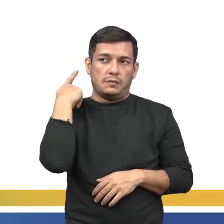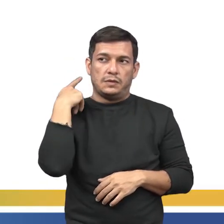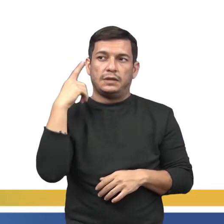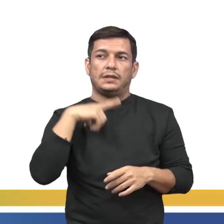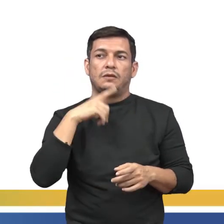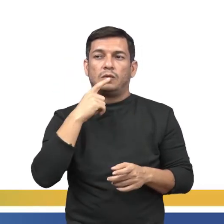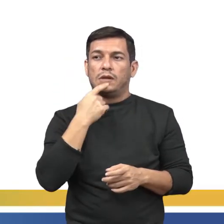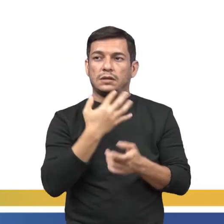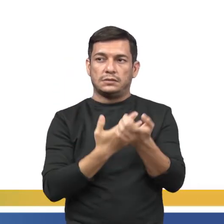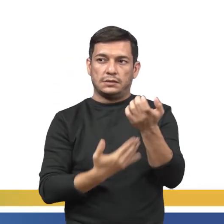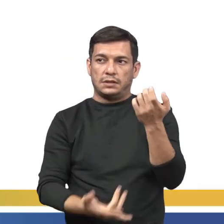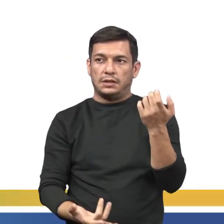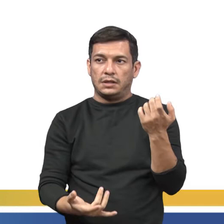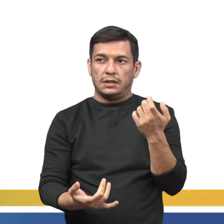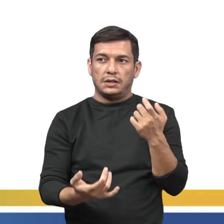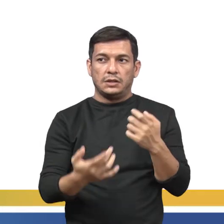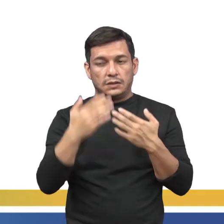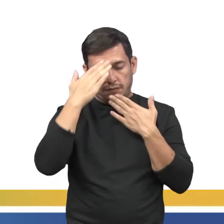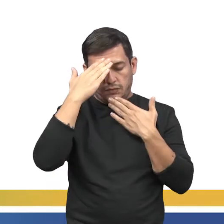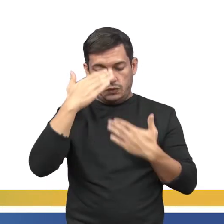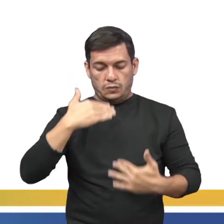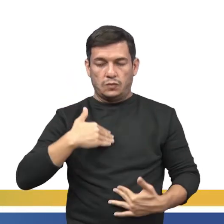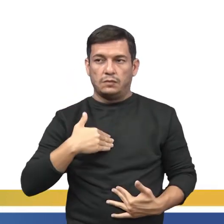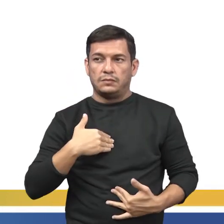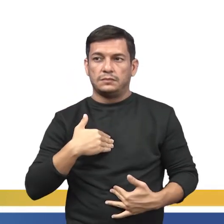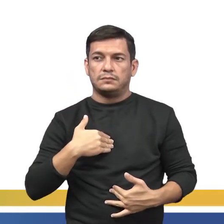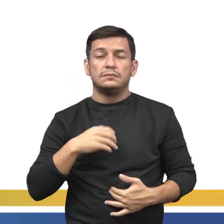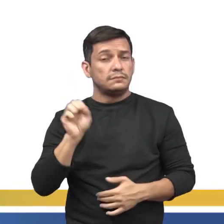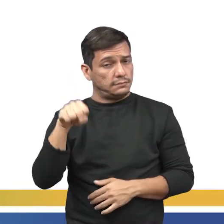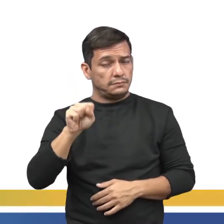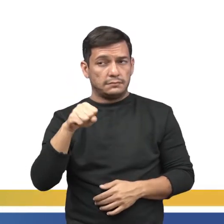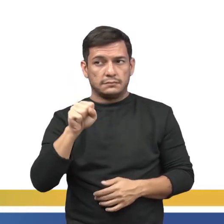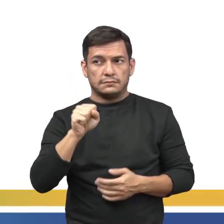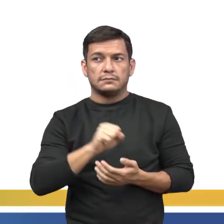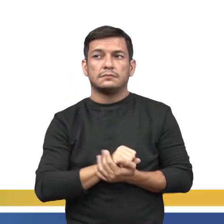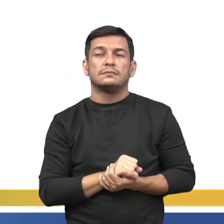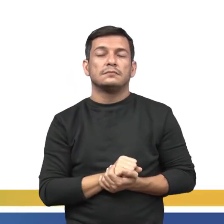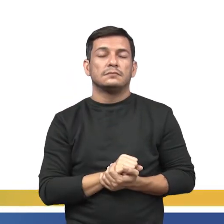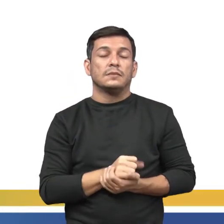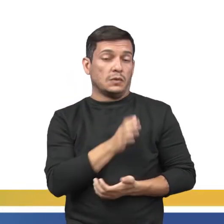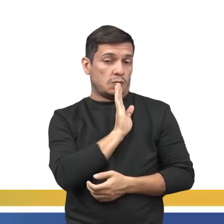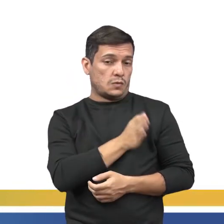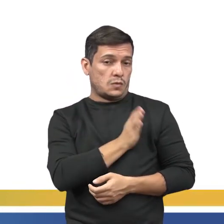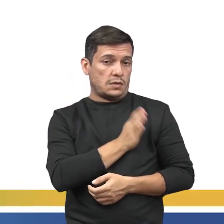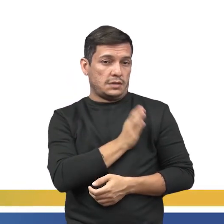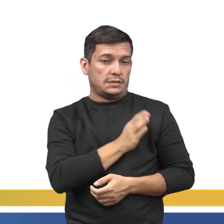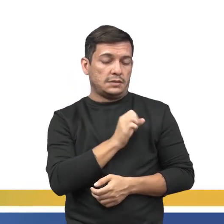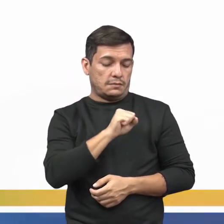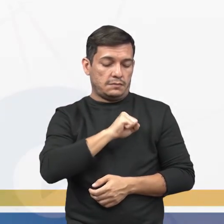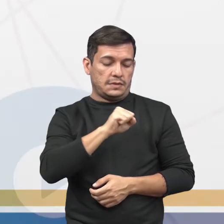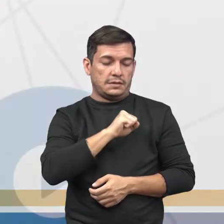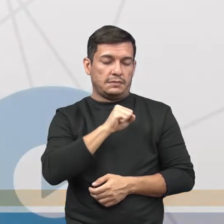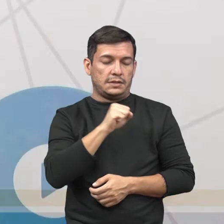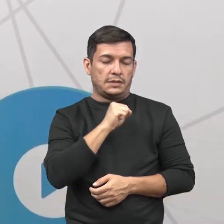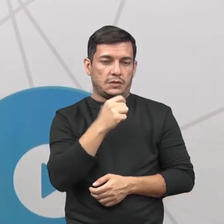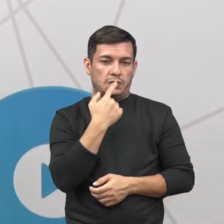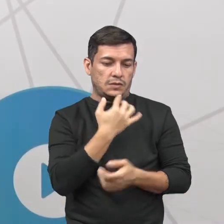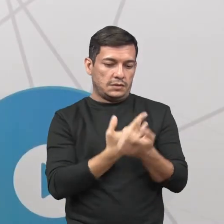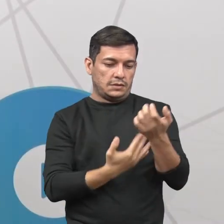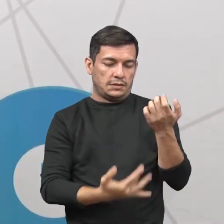artérias pulmonares levam aos pulmões o sangue vindo do corpo? Sim.